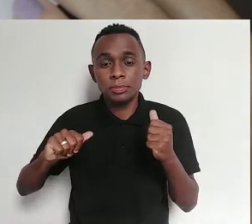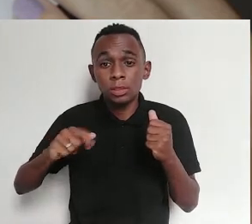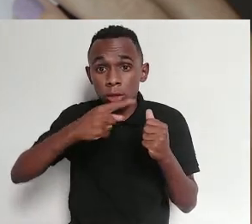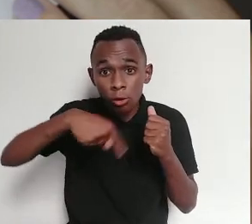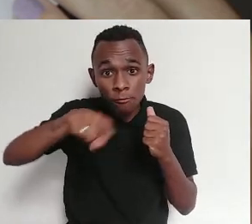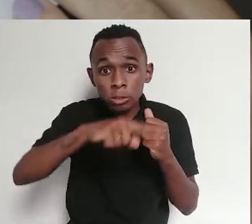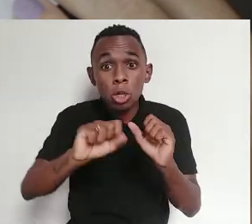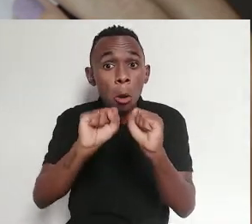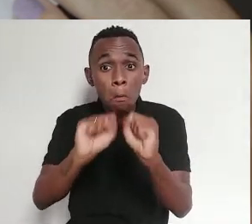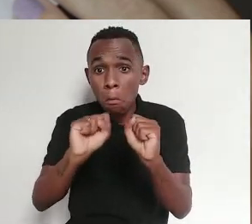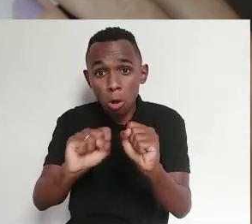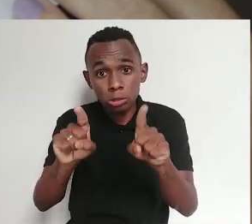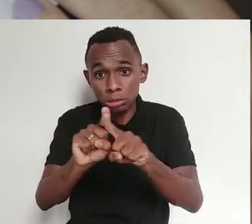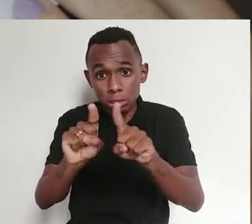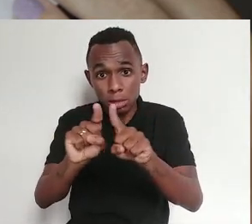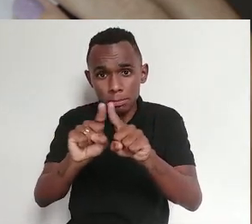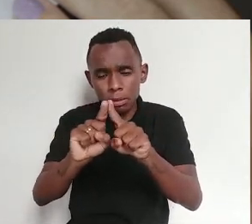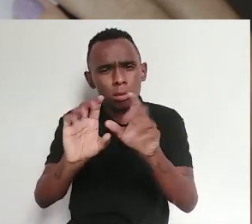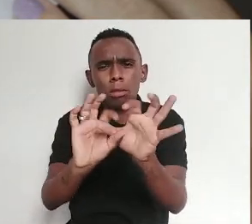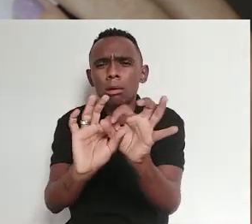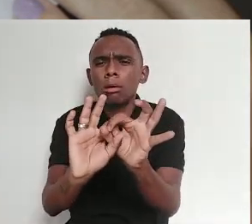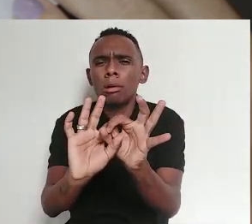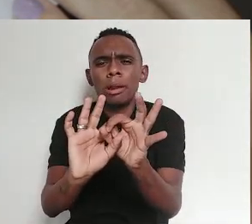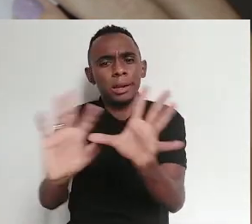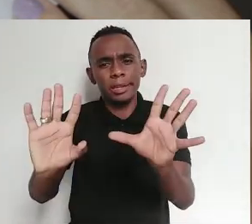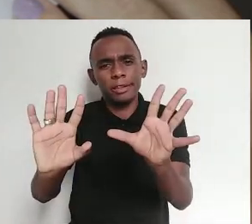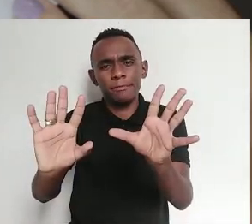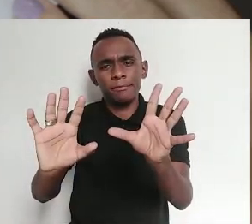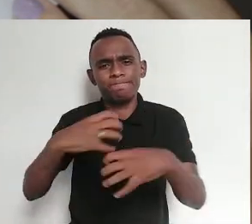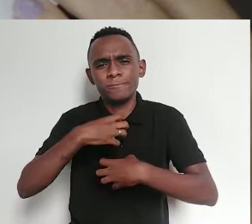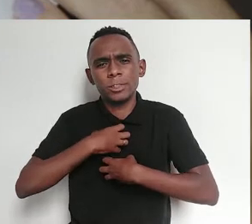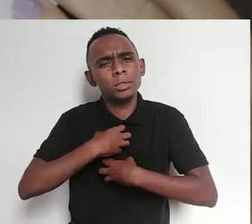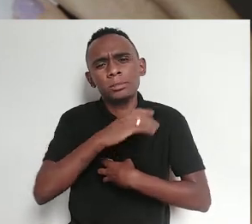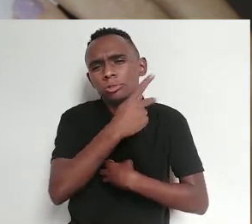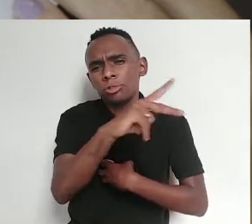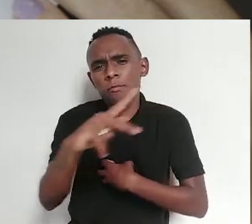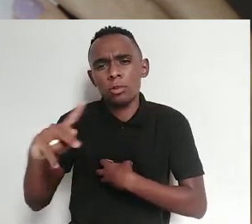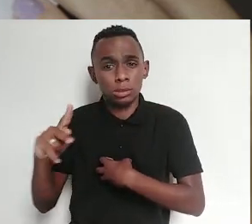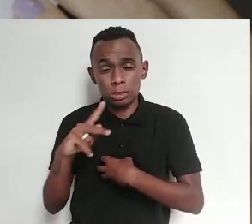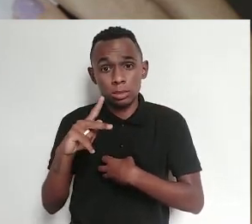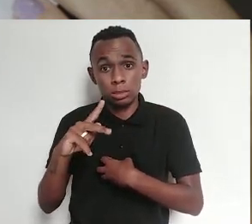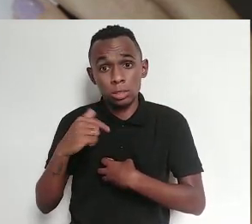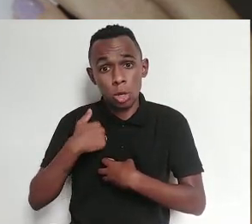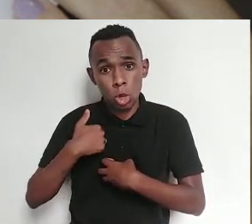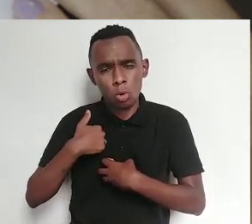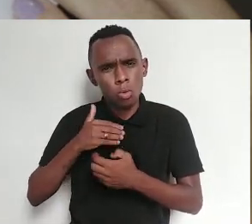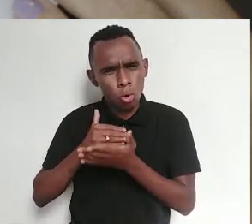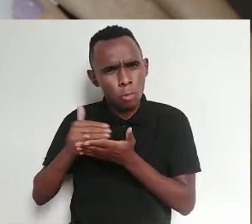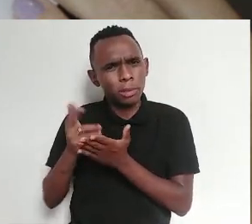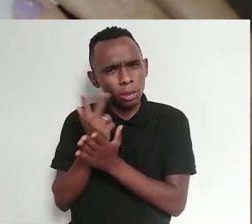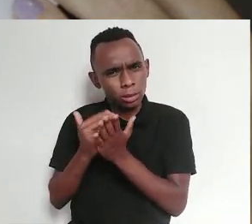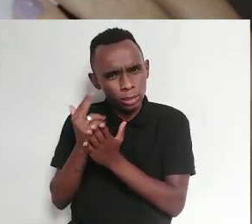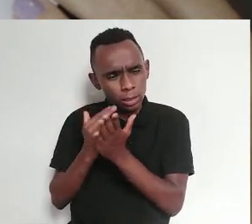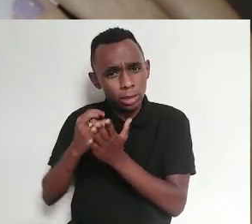vocês podem fazer livremente, do jeito que quiserem. Quando eu comecei a desenhar